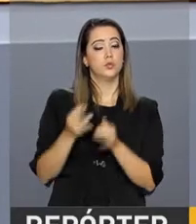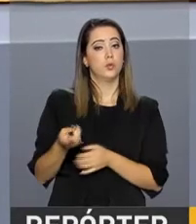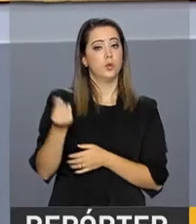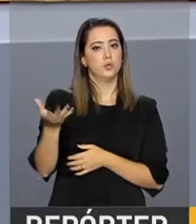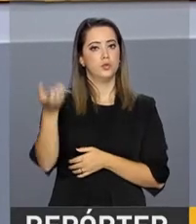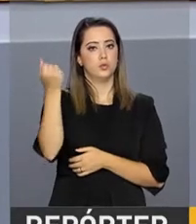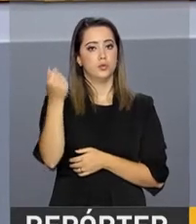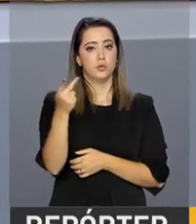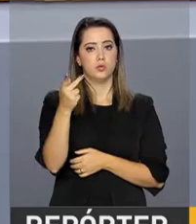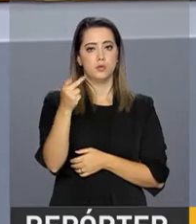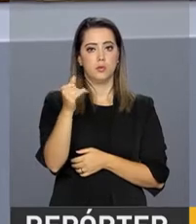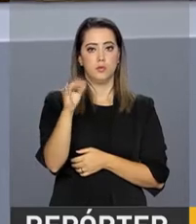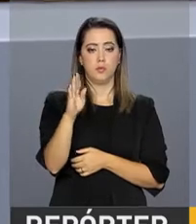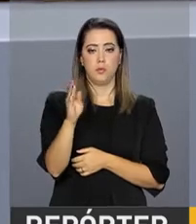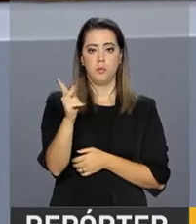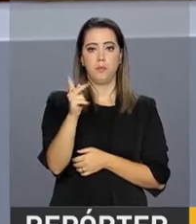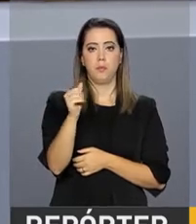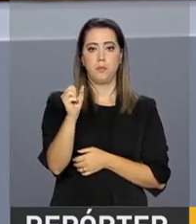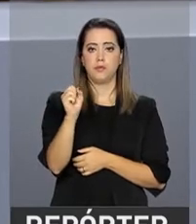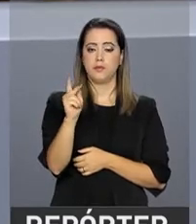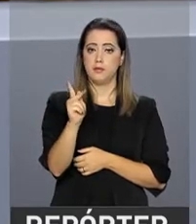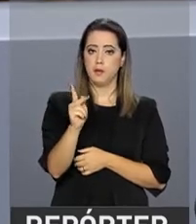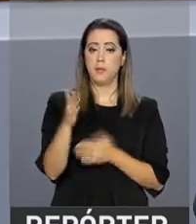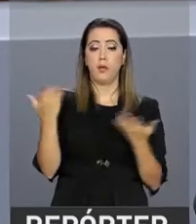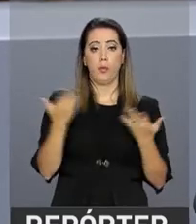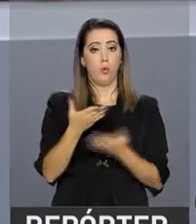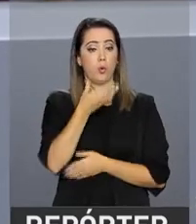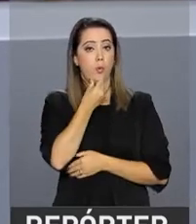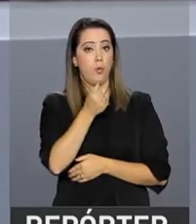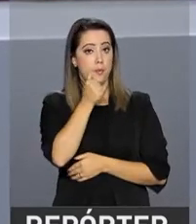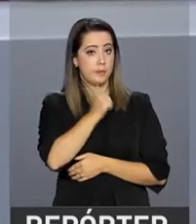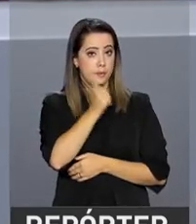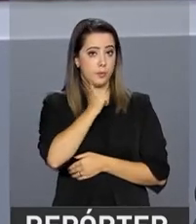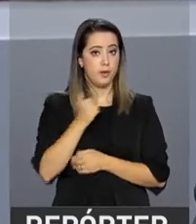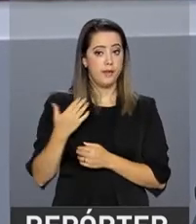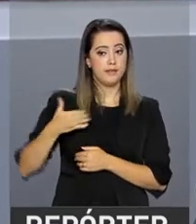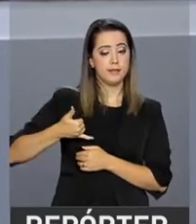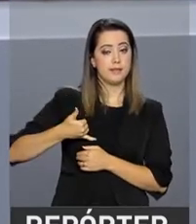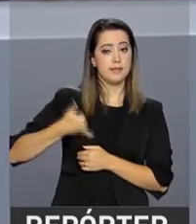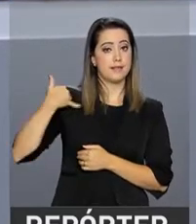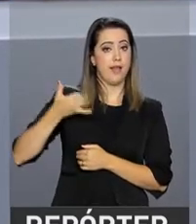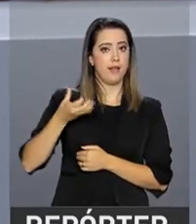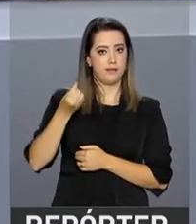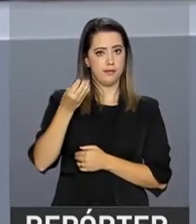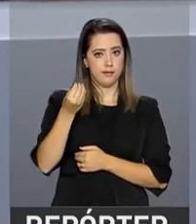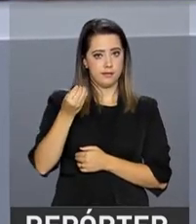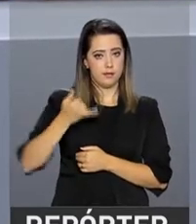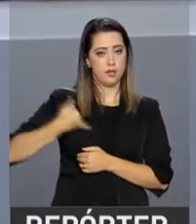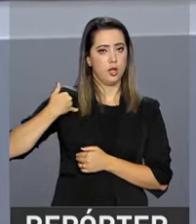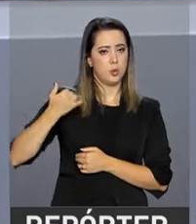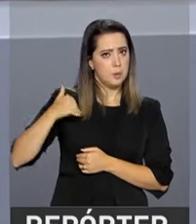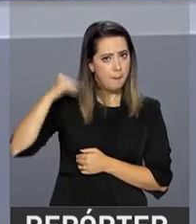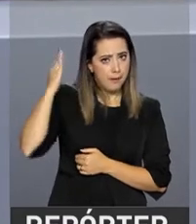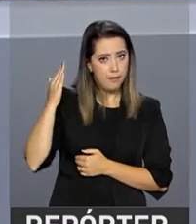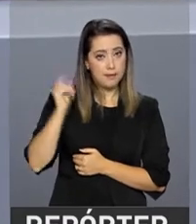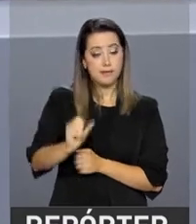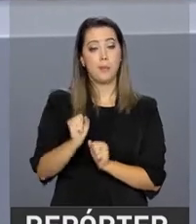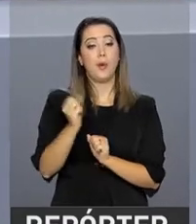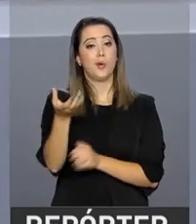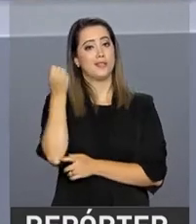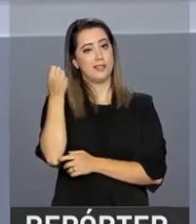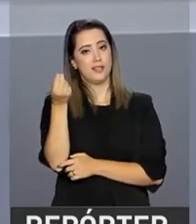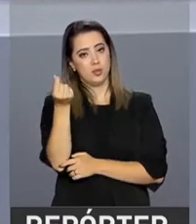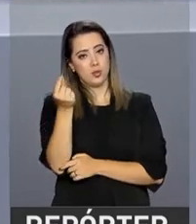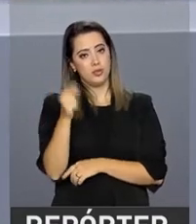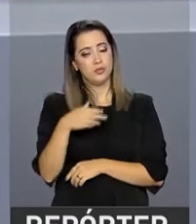saques do fundo pis/pasep e agora homens e mulheres com mais de 60 anos também podem sacar o benefício para que todos tenham acesso